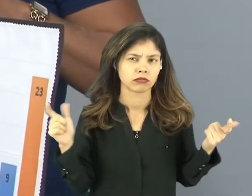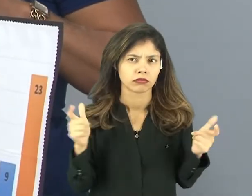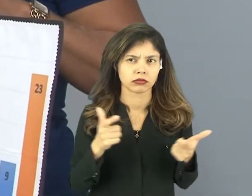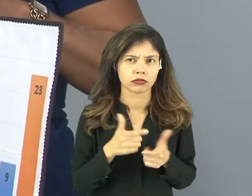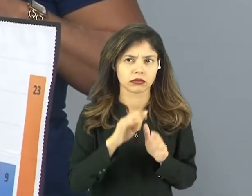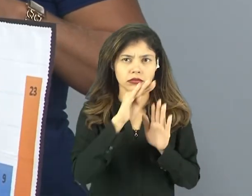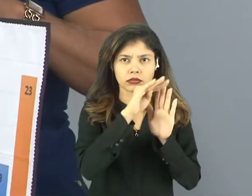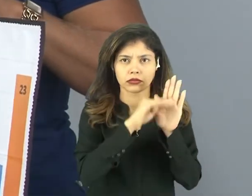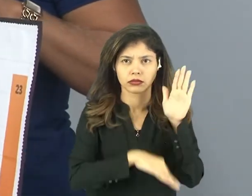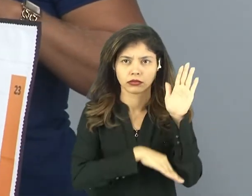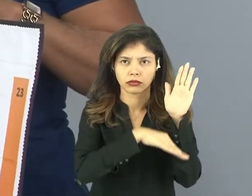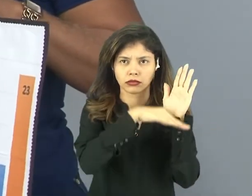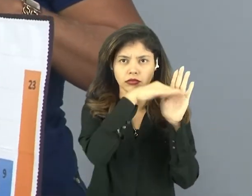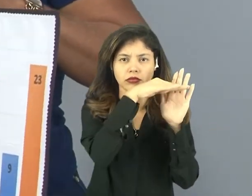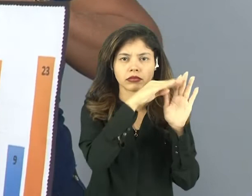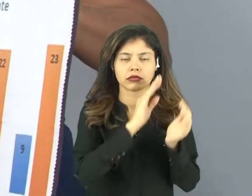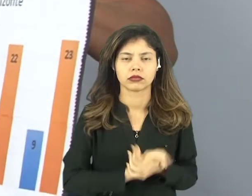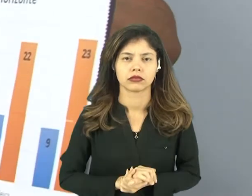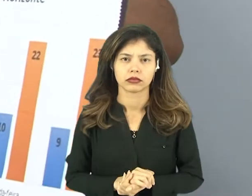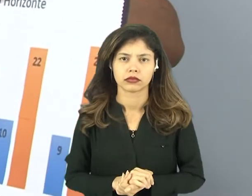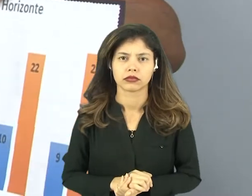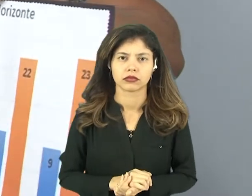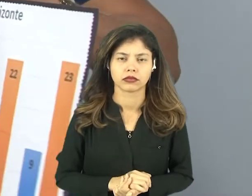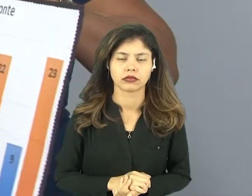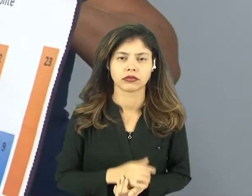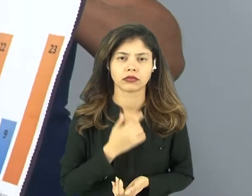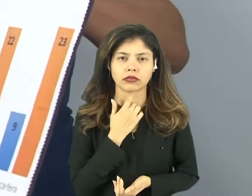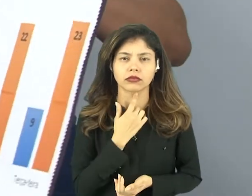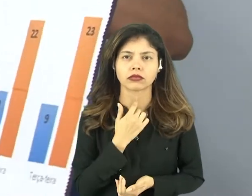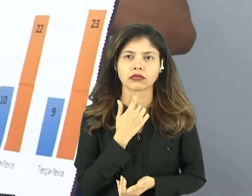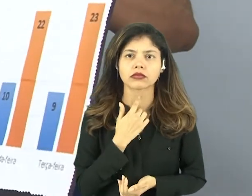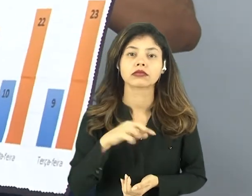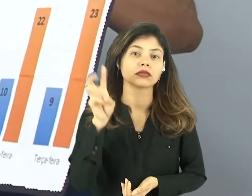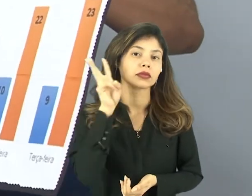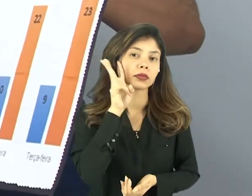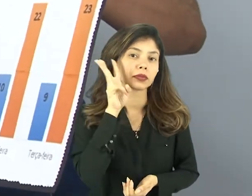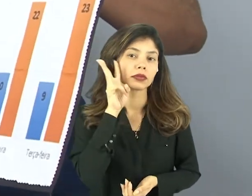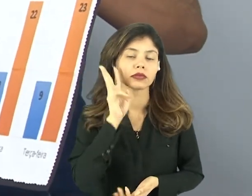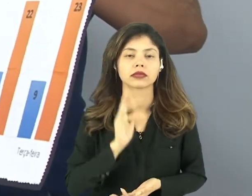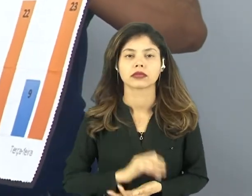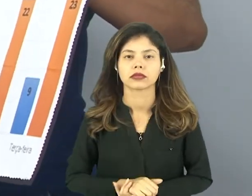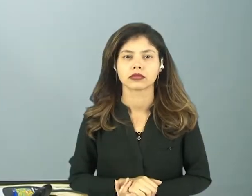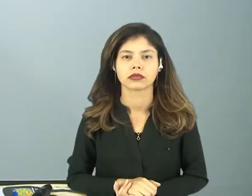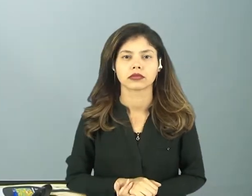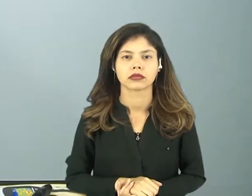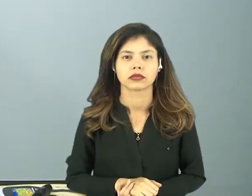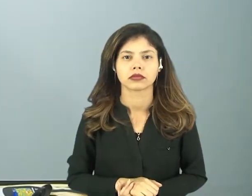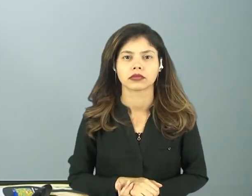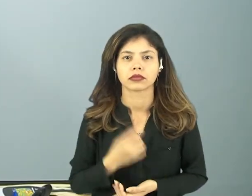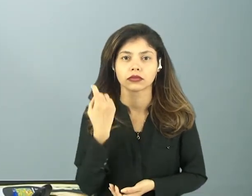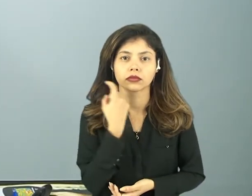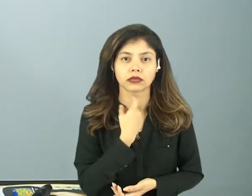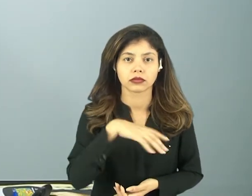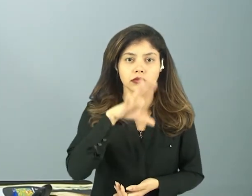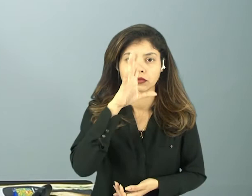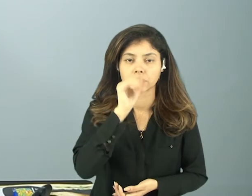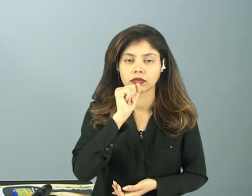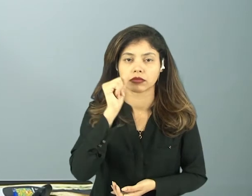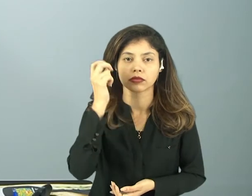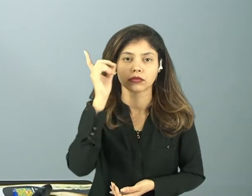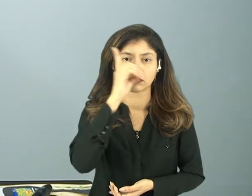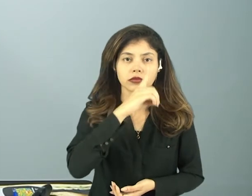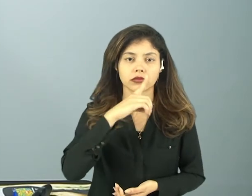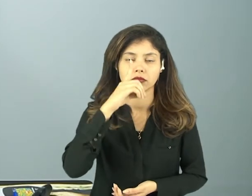temperatura mínima, a menor mínima na terça-feira. Vamos ver, sexta, sábado, domingo, segunda, terça.